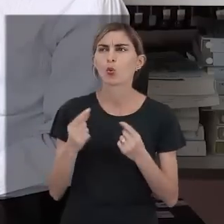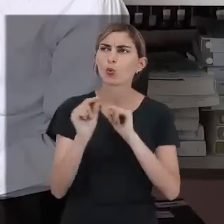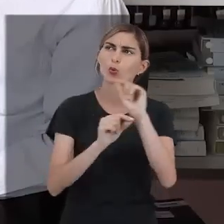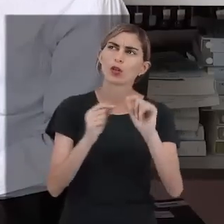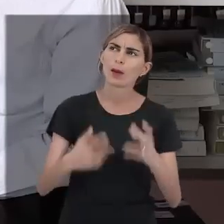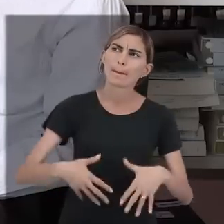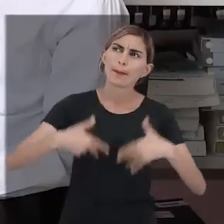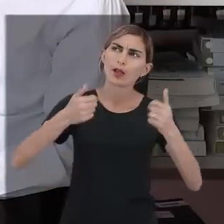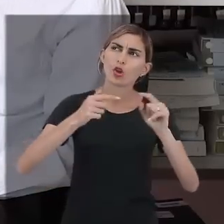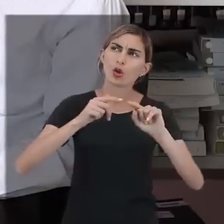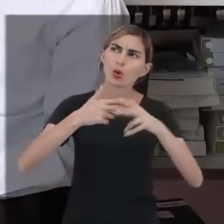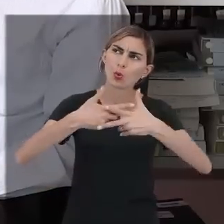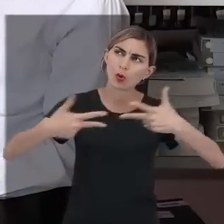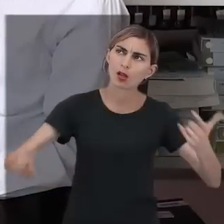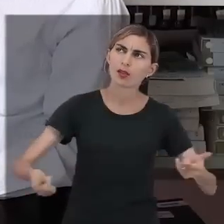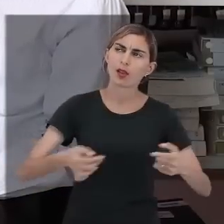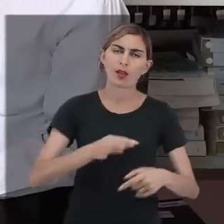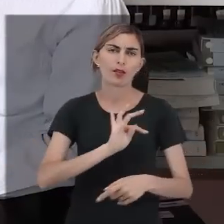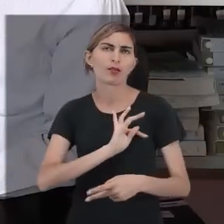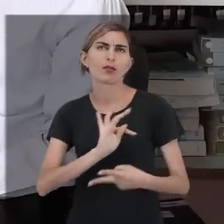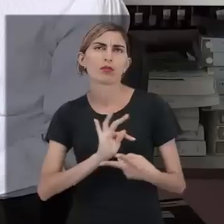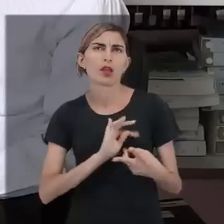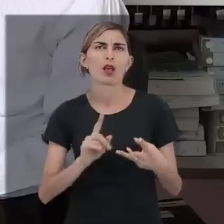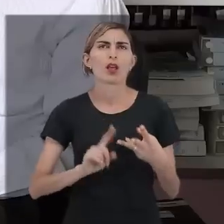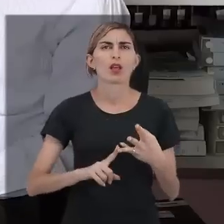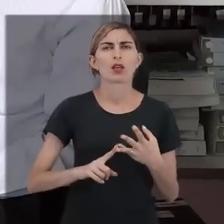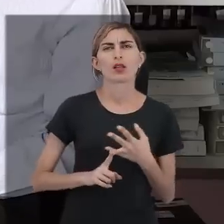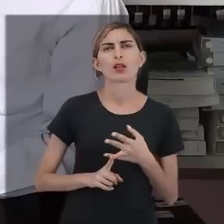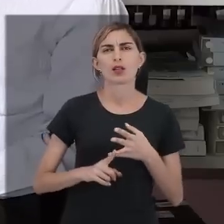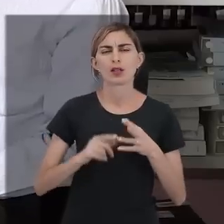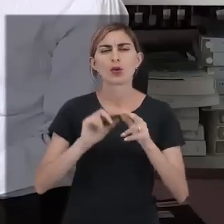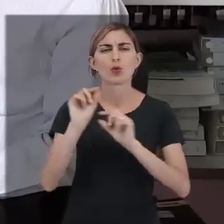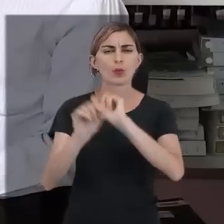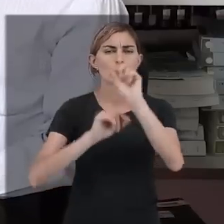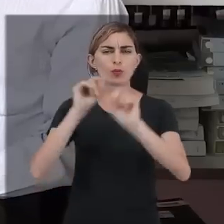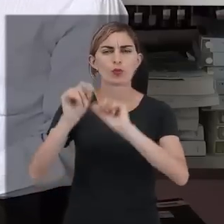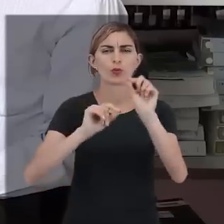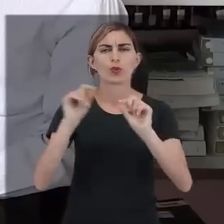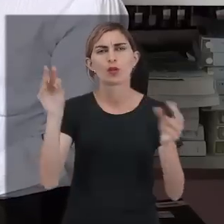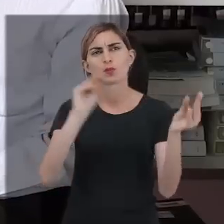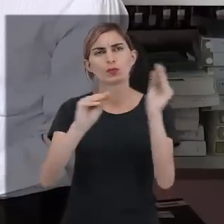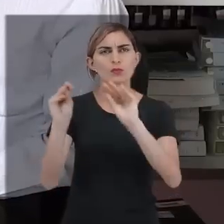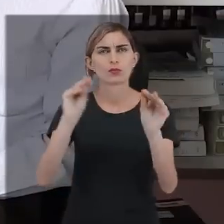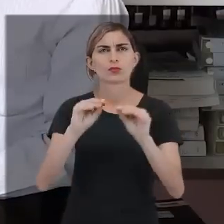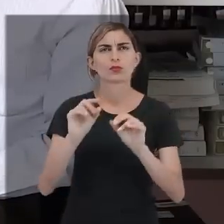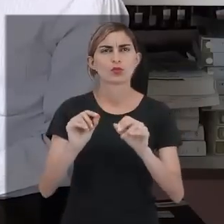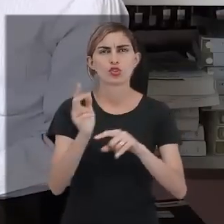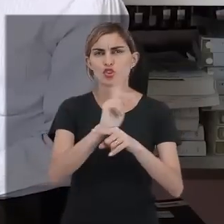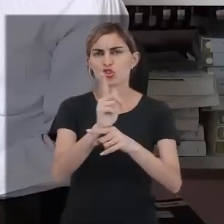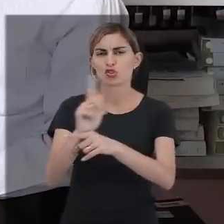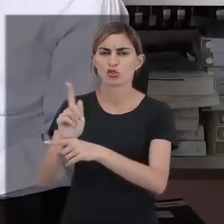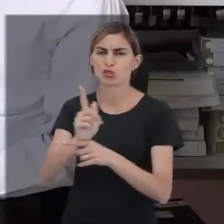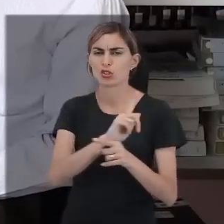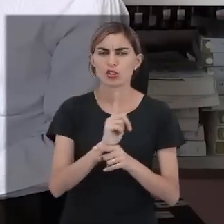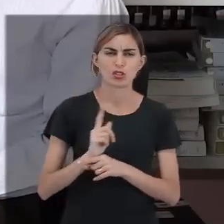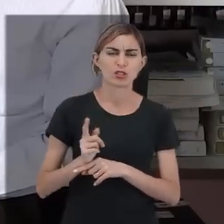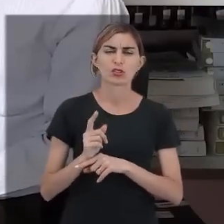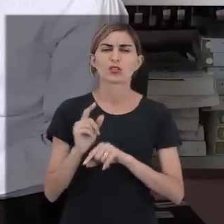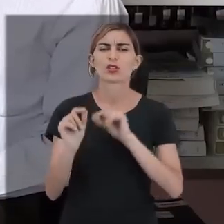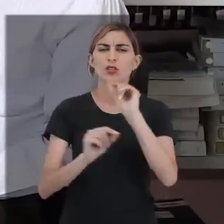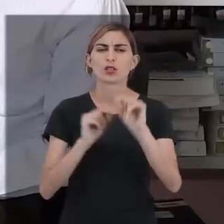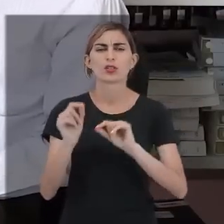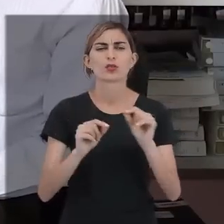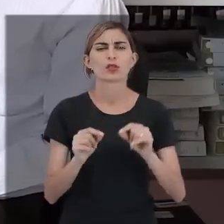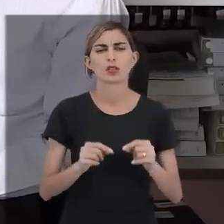qualidade, eu vou investir em uma técnica, eu vou implementar um Six Sigma, eu vou implementar um gerenciamento pelas diretrizes, um